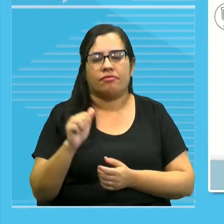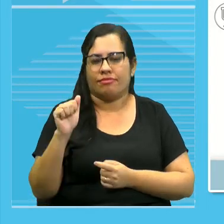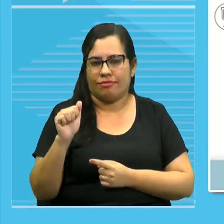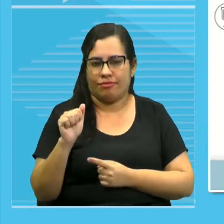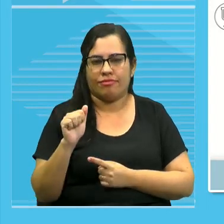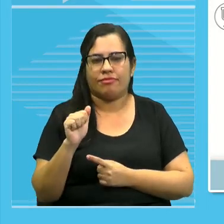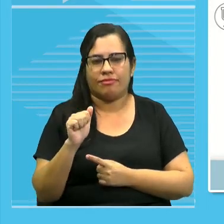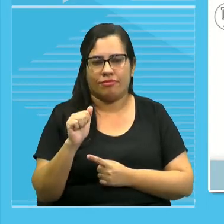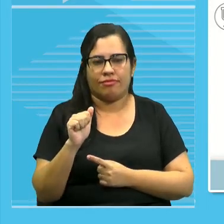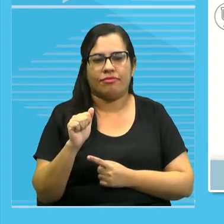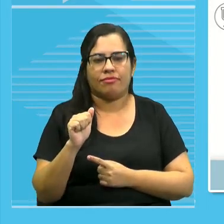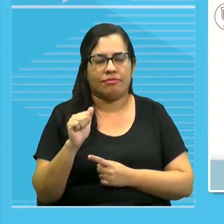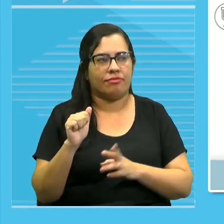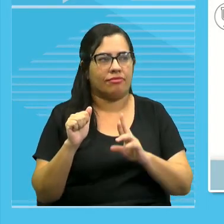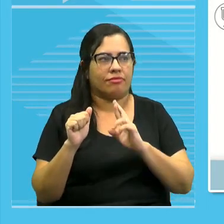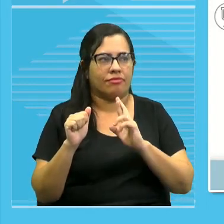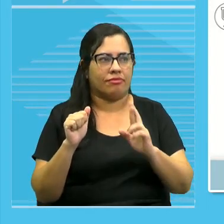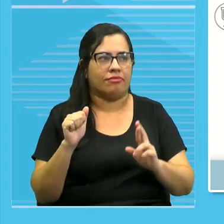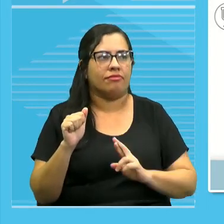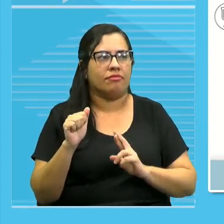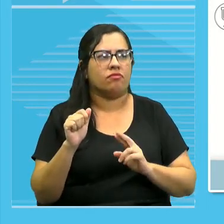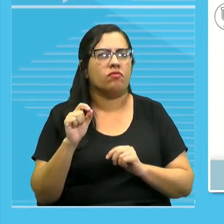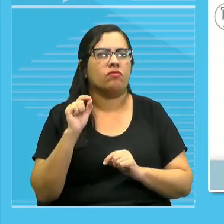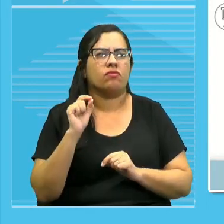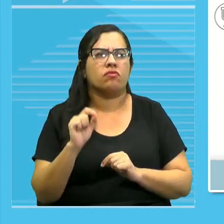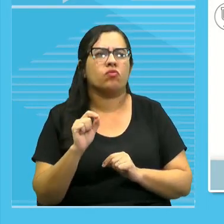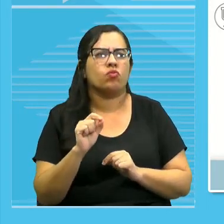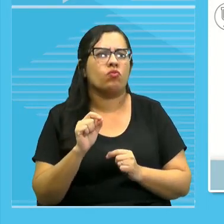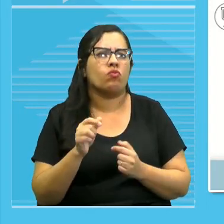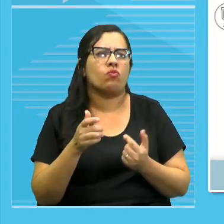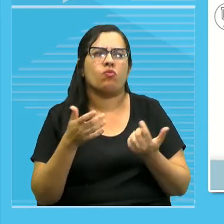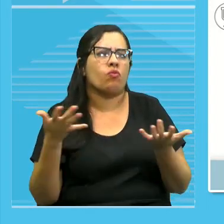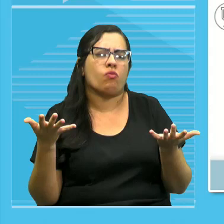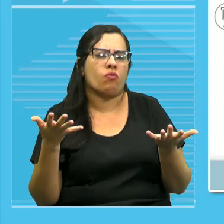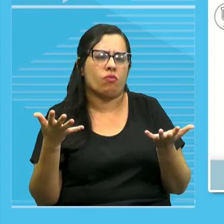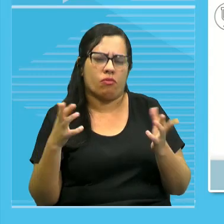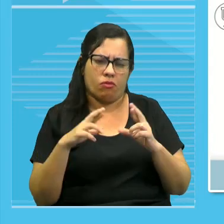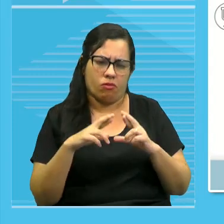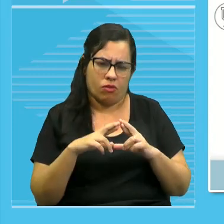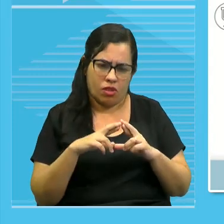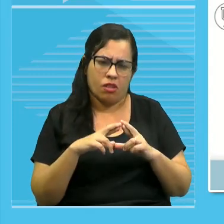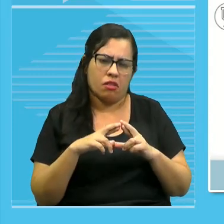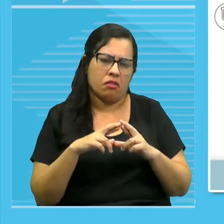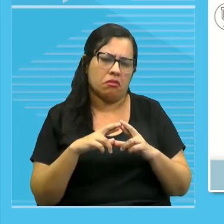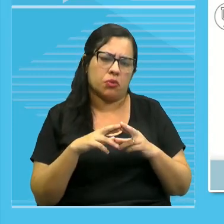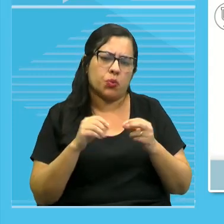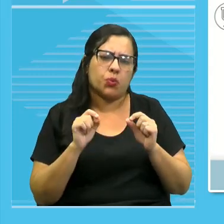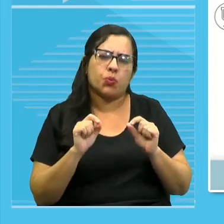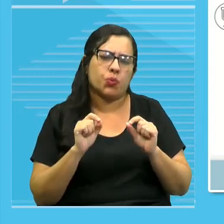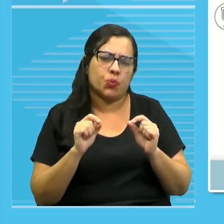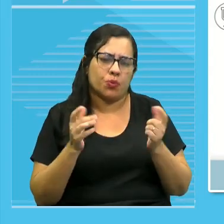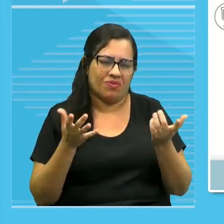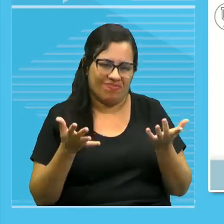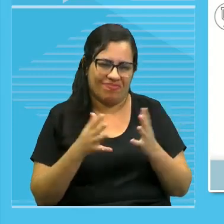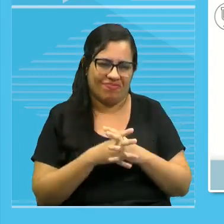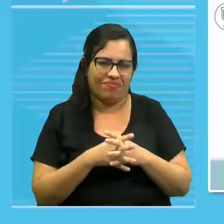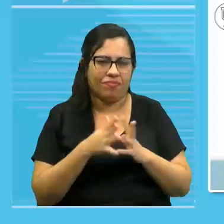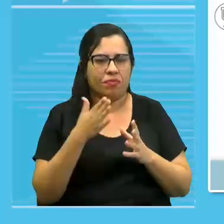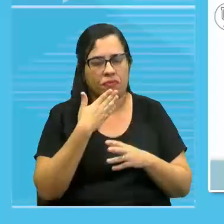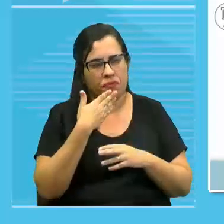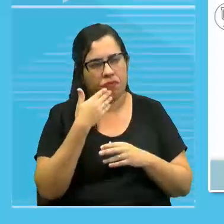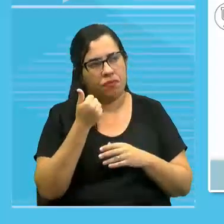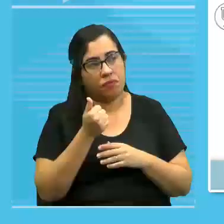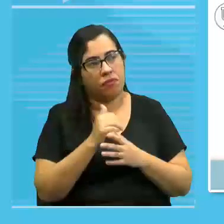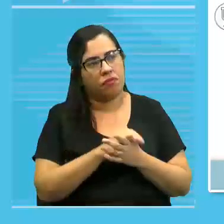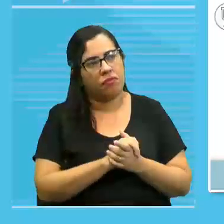o título né que é reciclar o que que é reciclagem afinal de contas Repare no texto